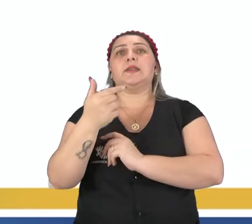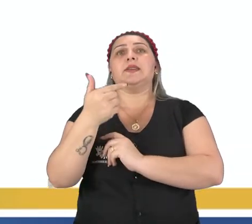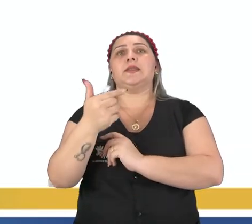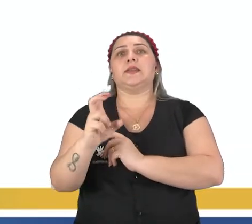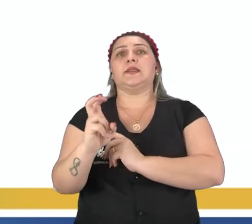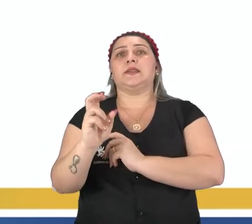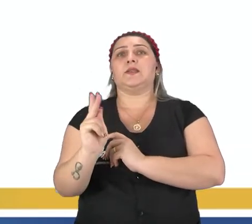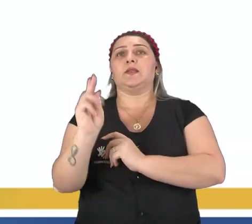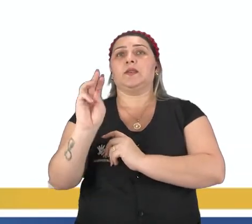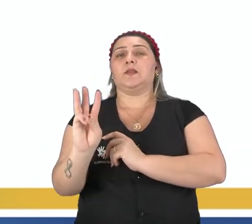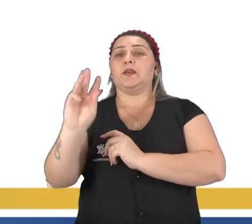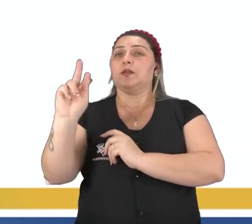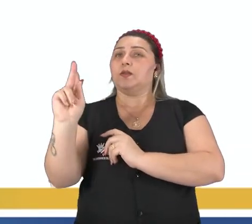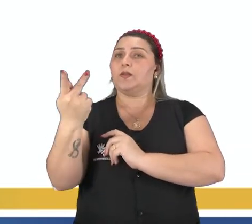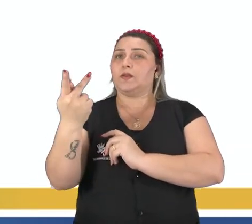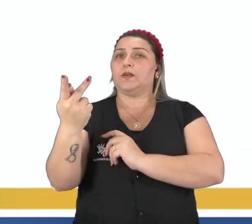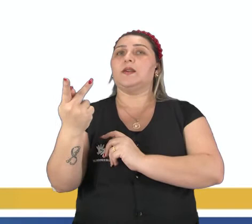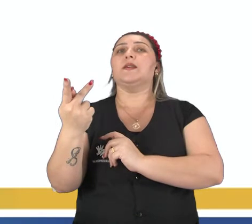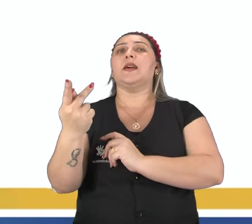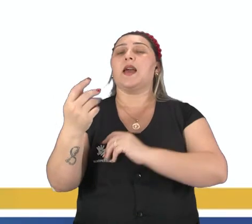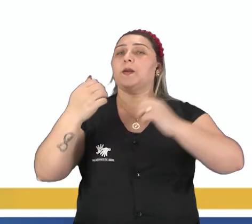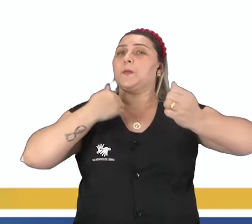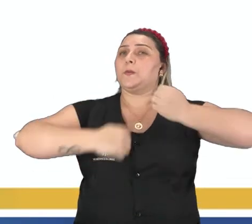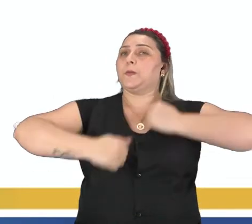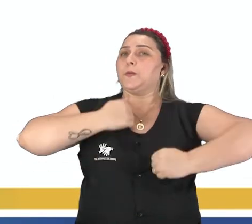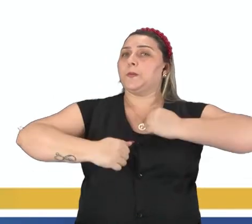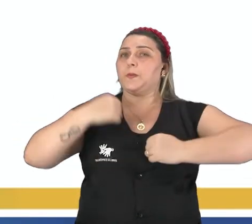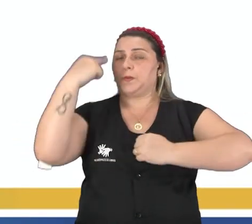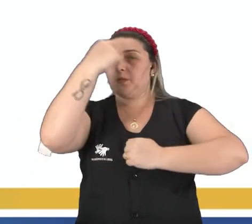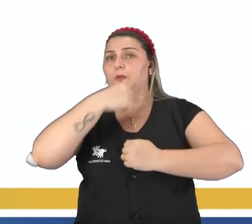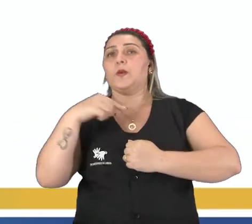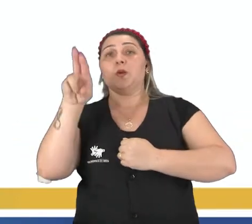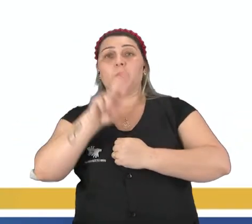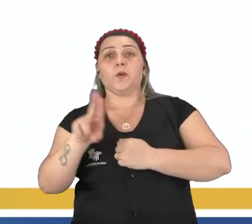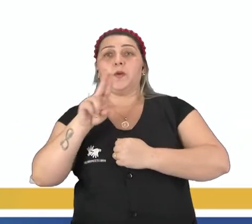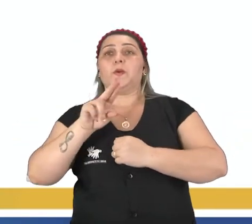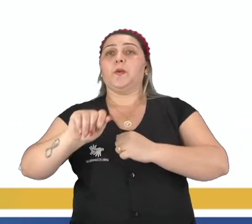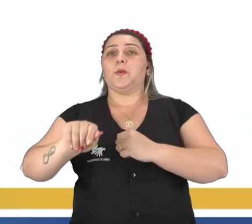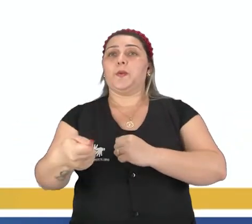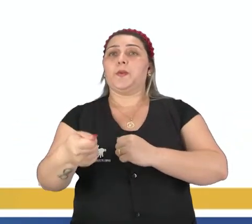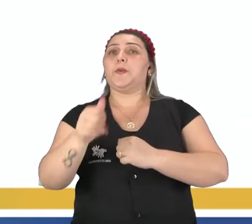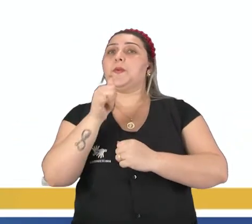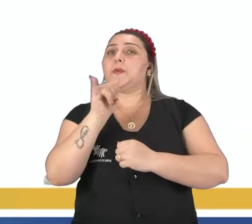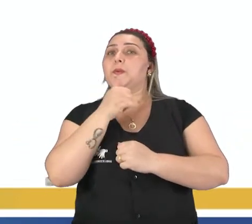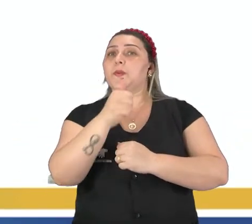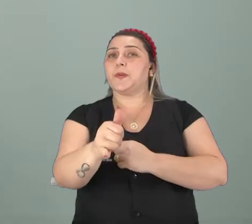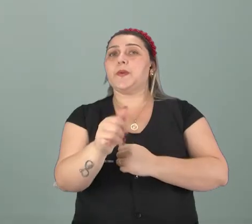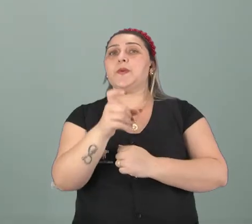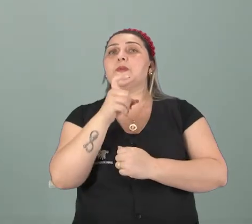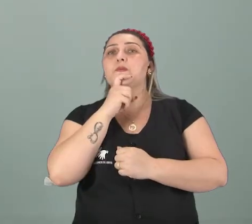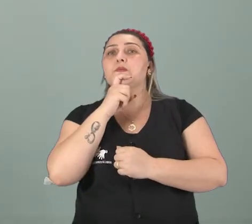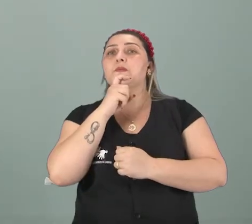5 kWh. Ou seja, esse banho de 1 hora, utilizando o chuveiro elétrico no modo inverno,